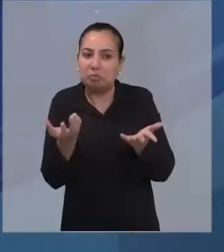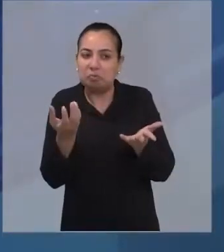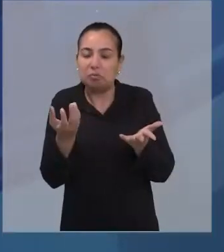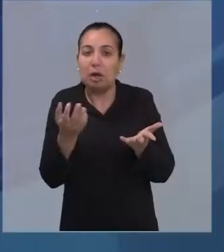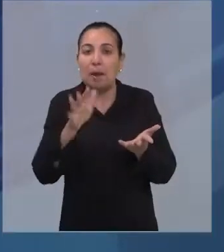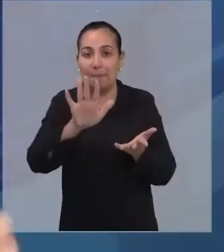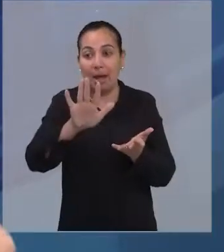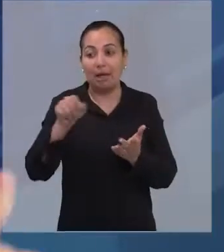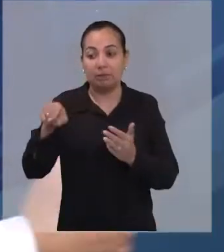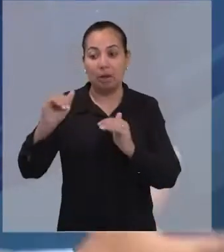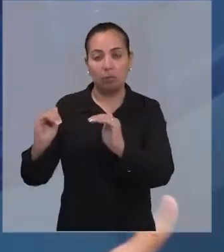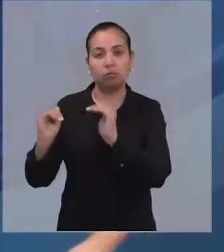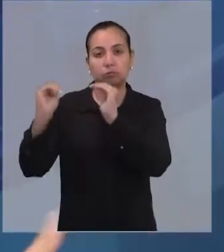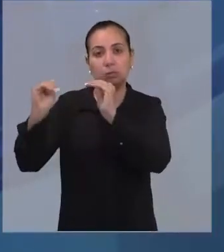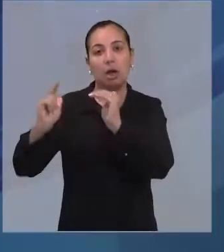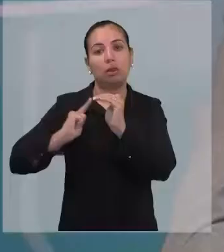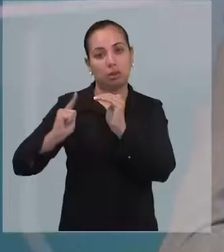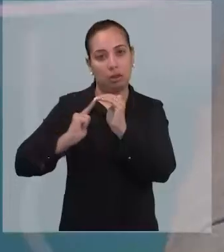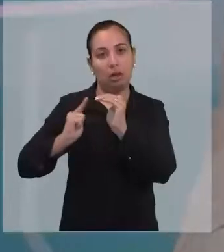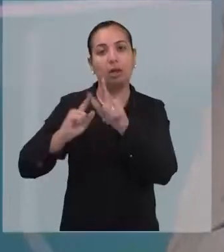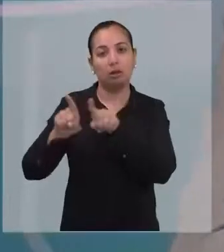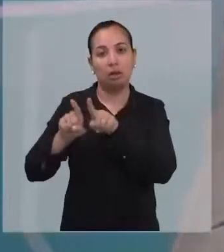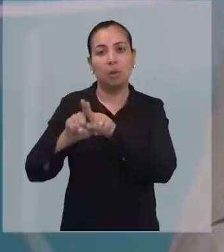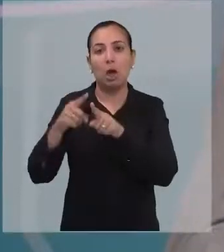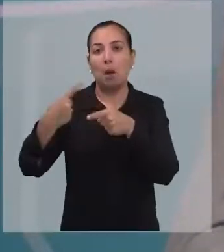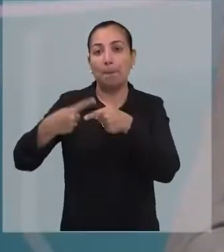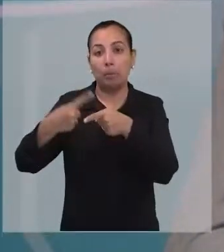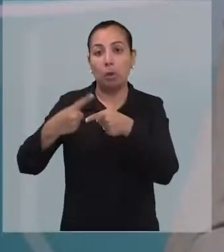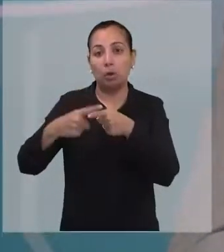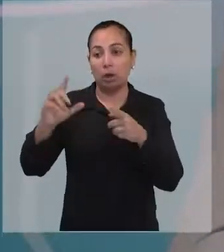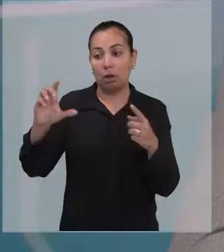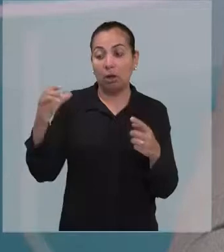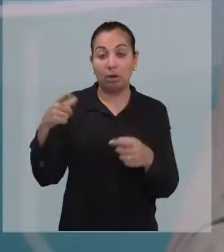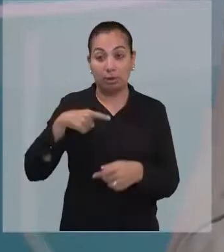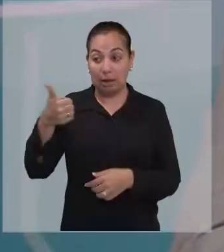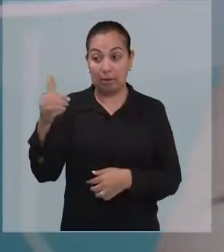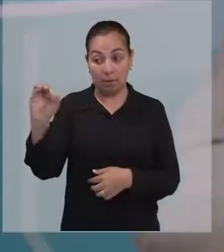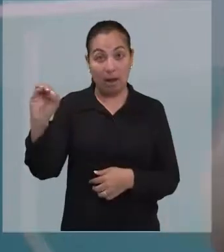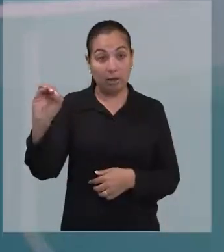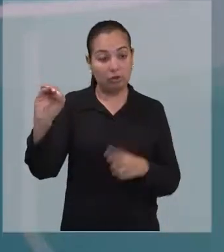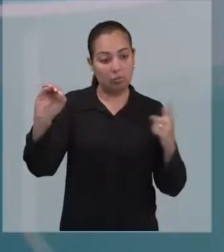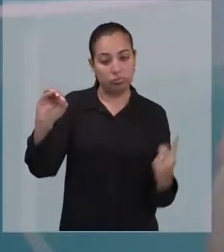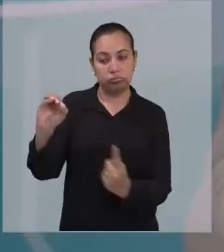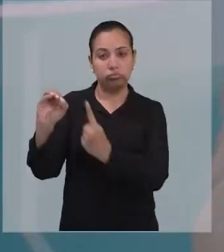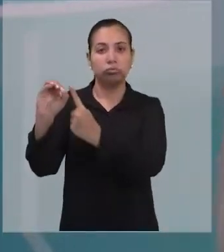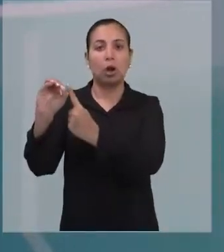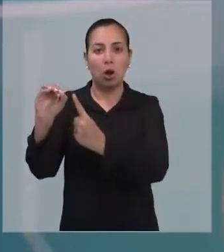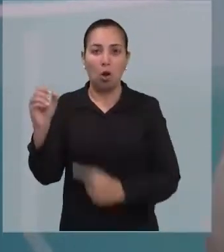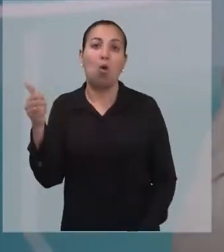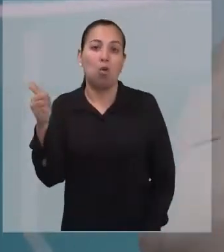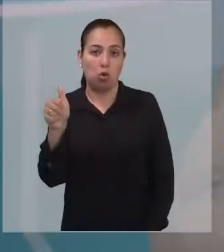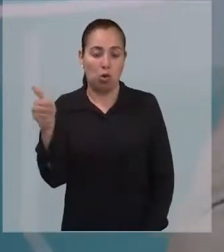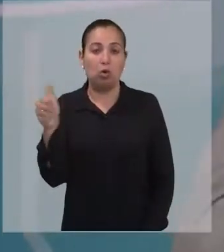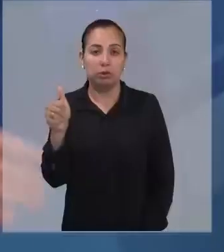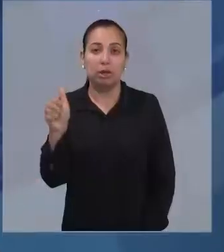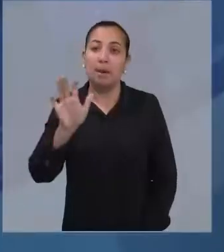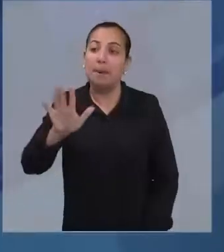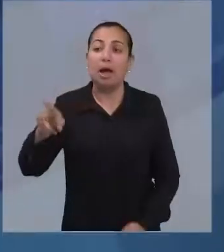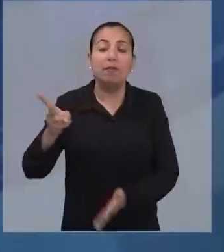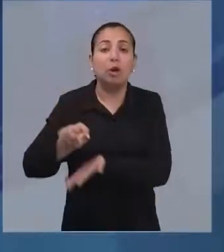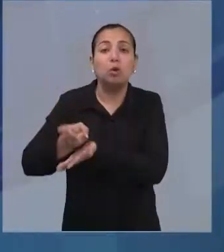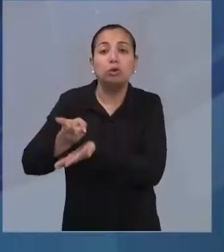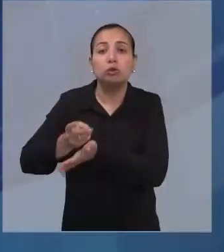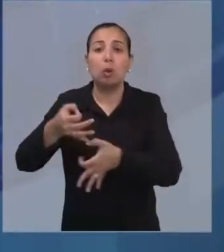também contribui. Colocar um membro que ela não vai... Pelo menos tem sido assim. Tem sido assim porque eles vão continuar julgando. O presidente indica e eles vão continuar.